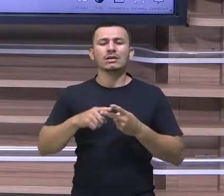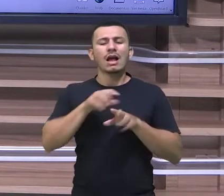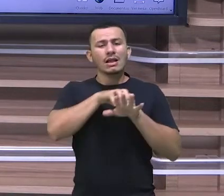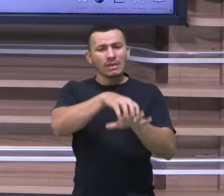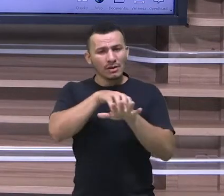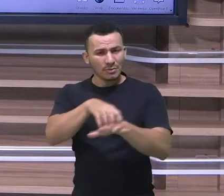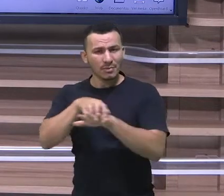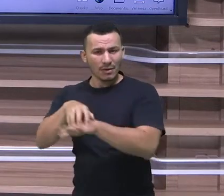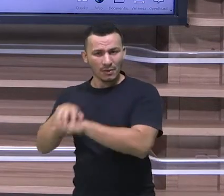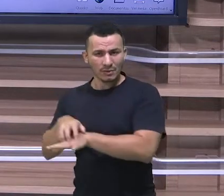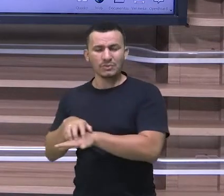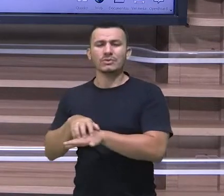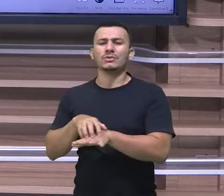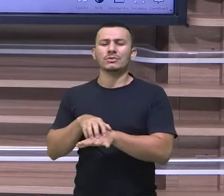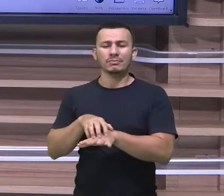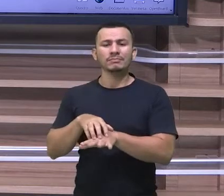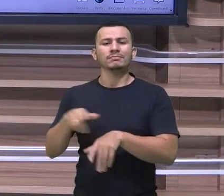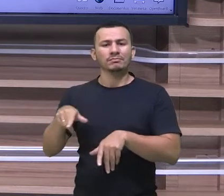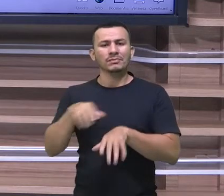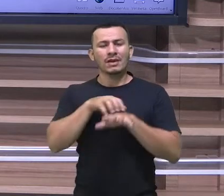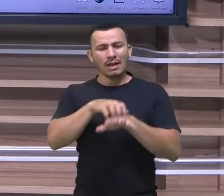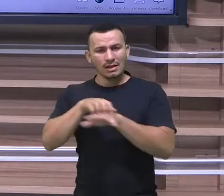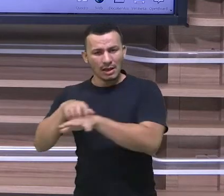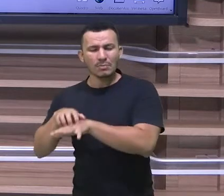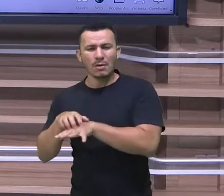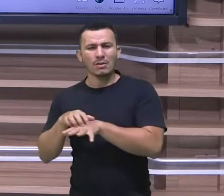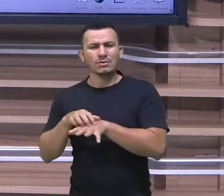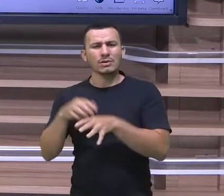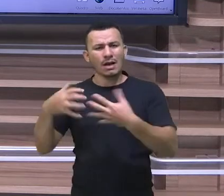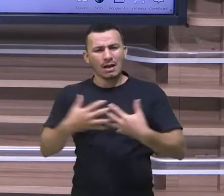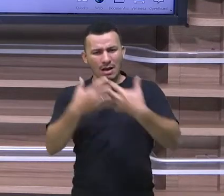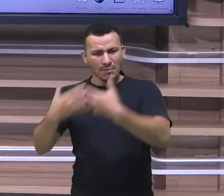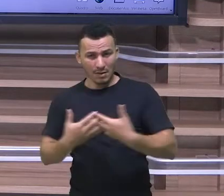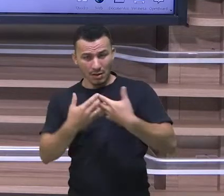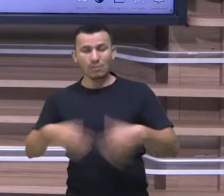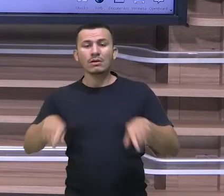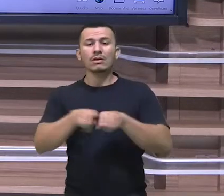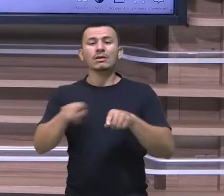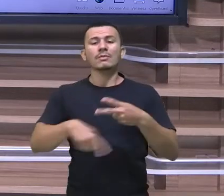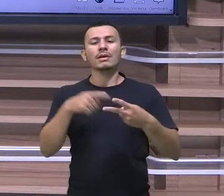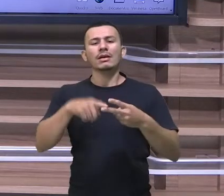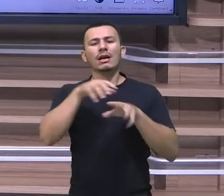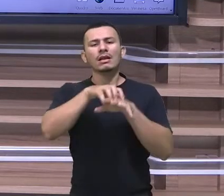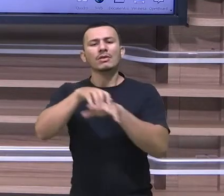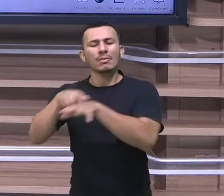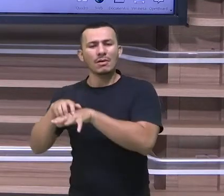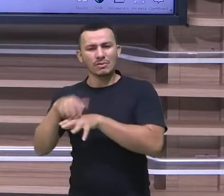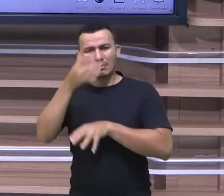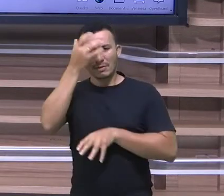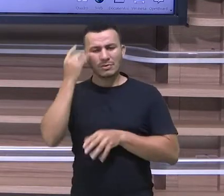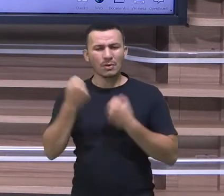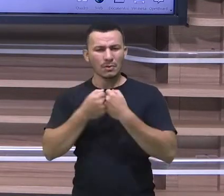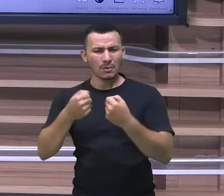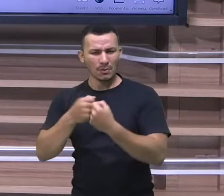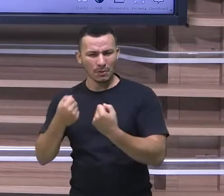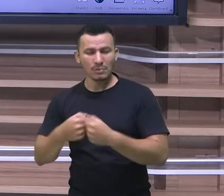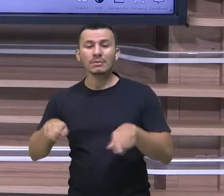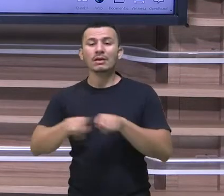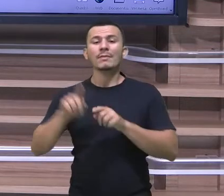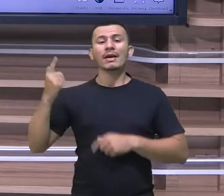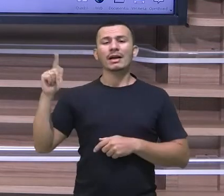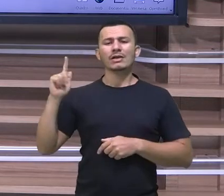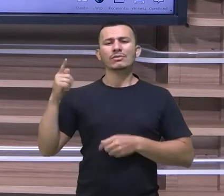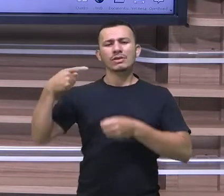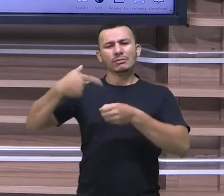transporte, né? Tanto nos transportes de carga e também como transporte de pessoas, né? A gasolina que utilizamos nos nossos